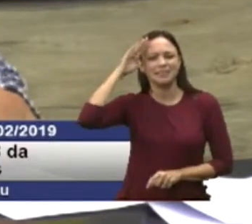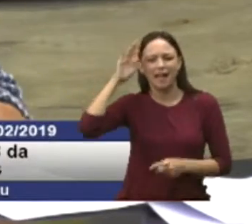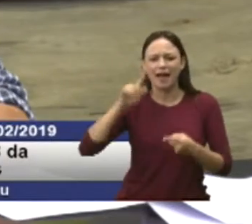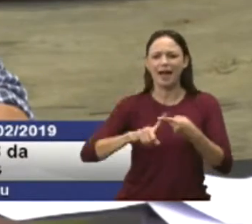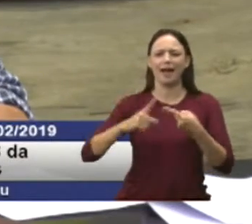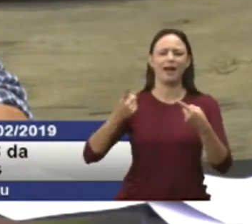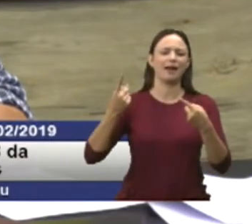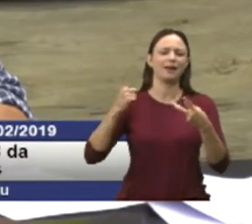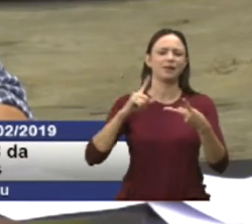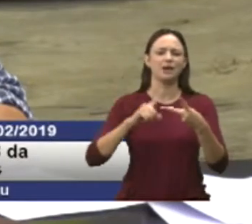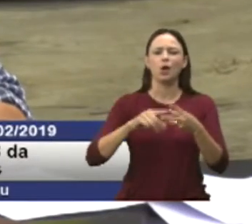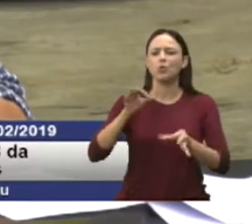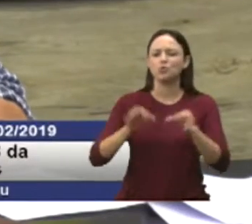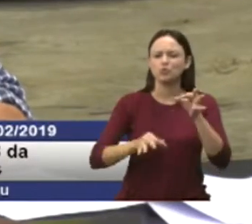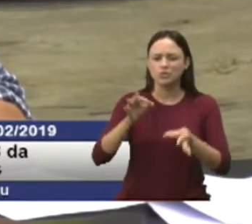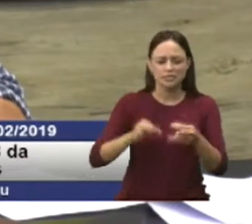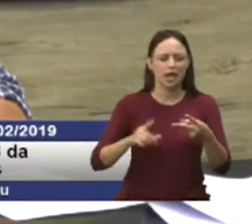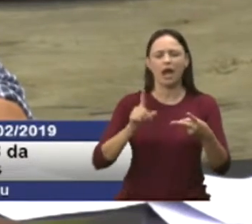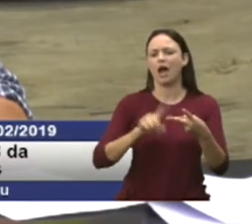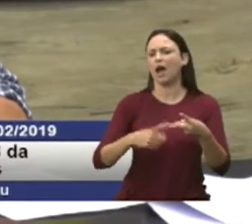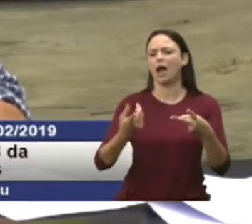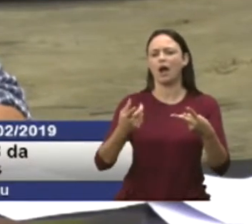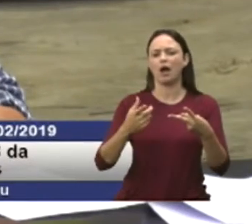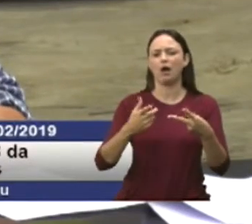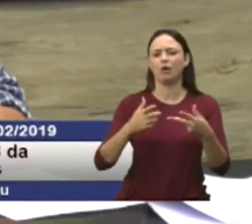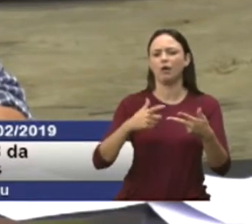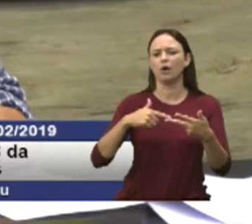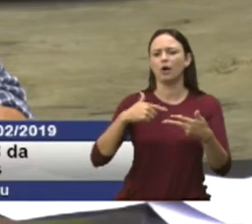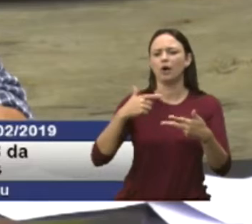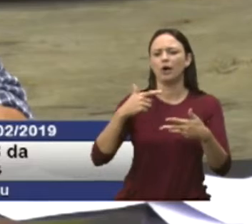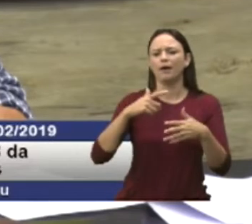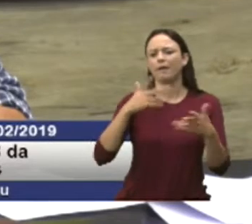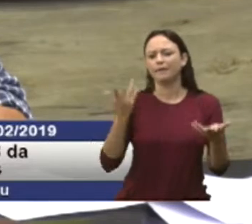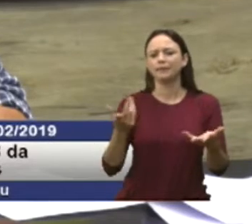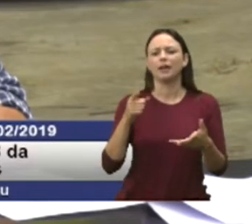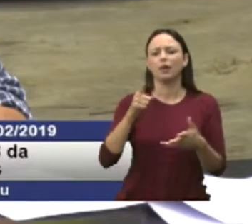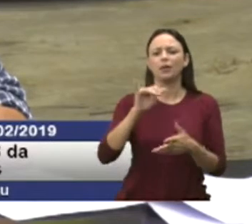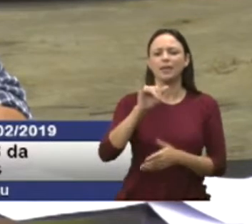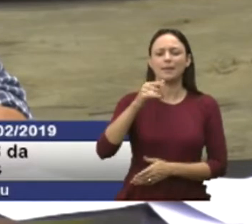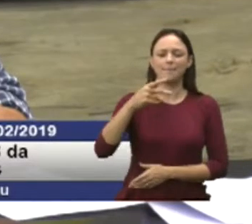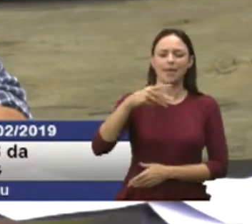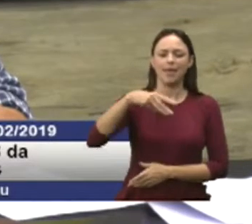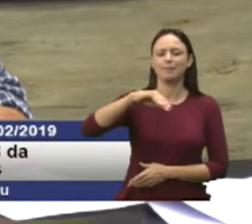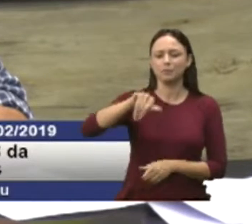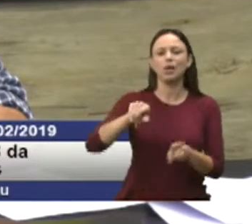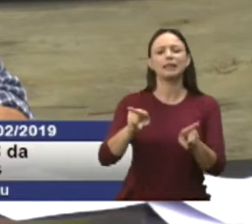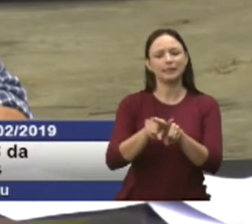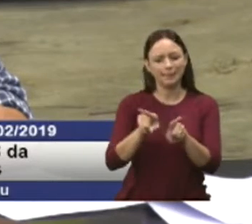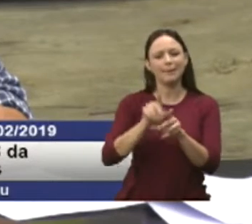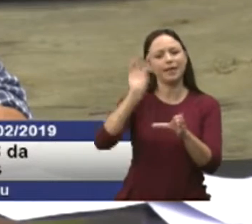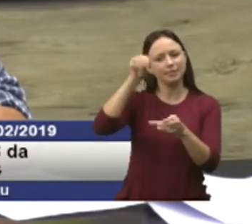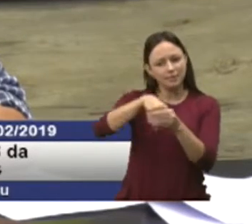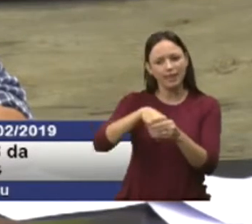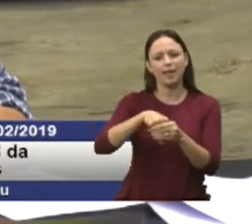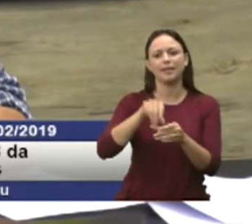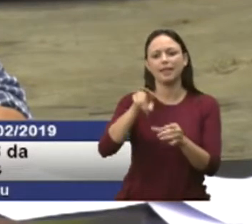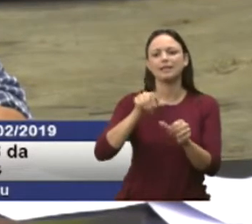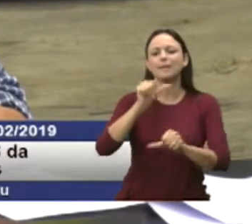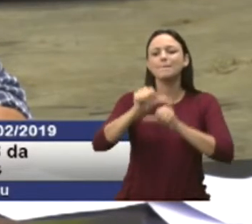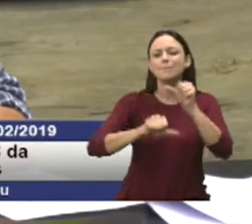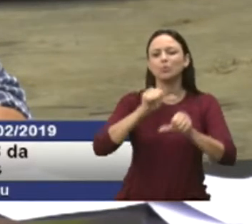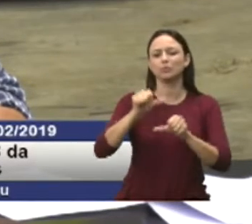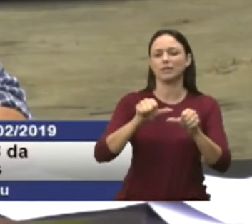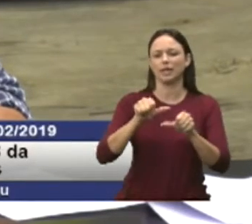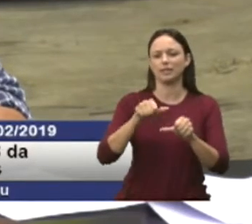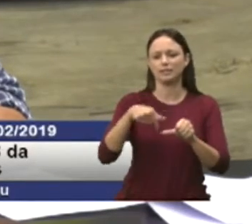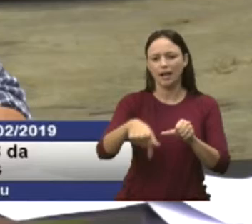previdência do judicial, e o IPMJ também estaria dentro dessas mudanças que devem